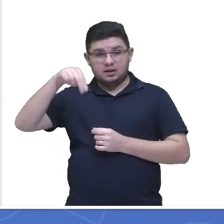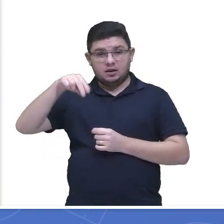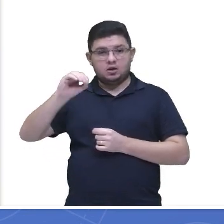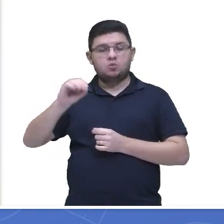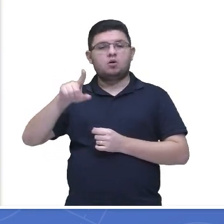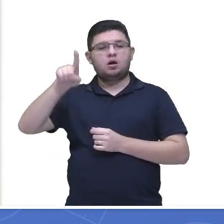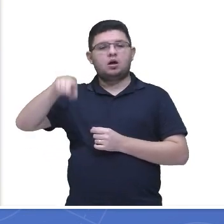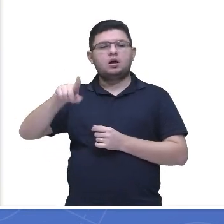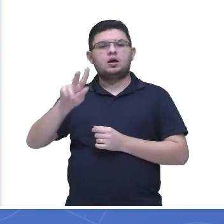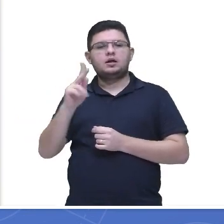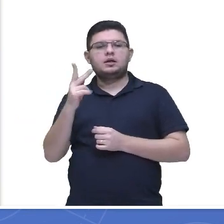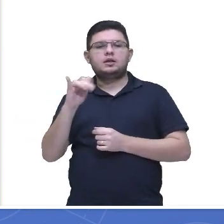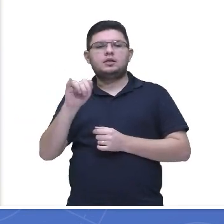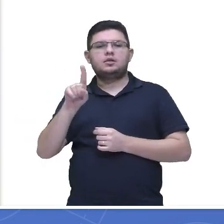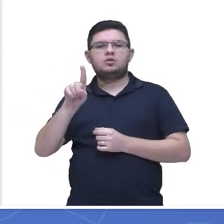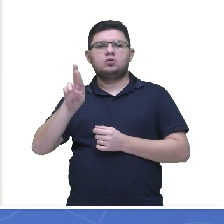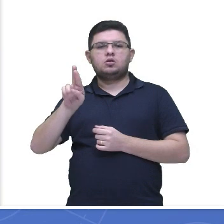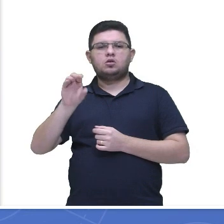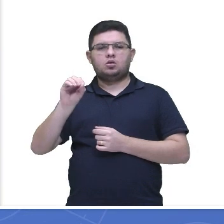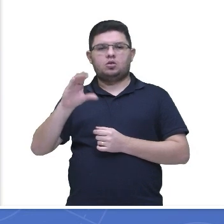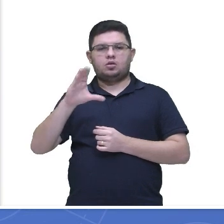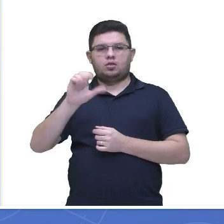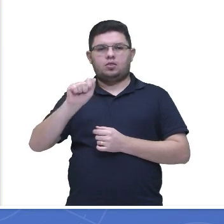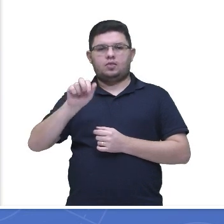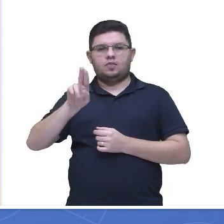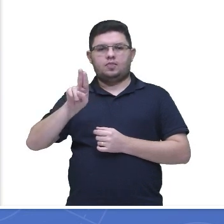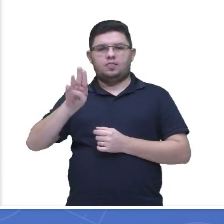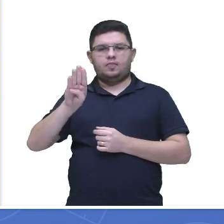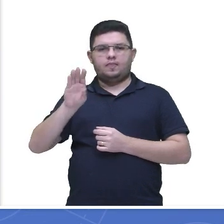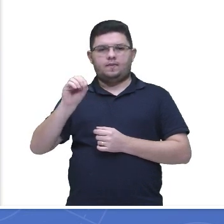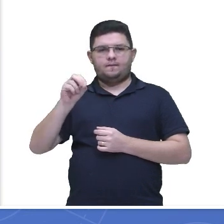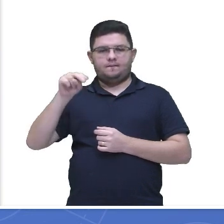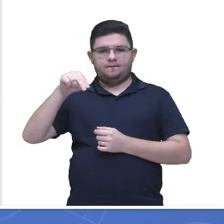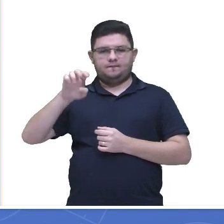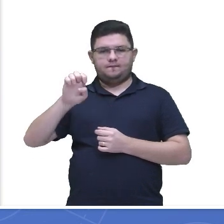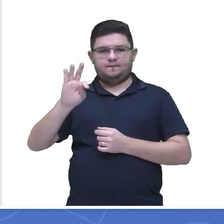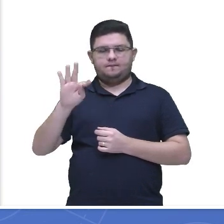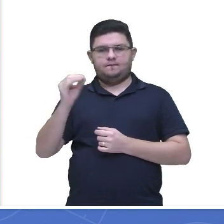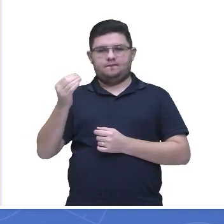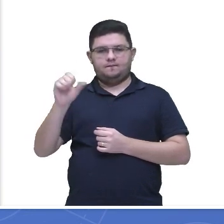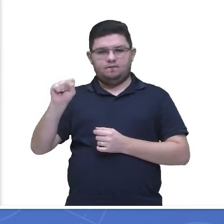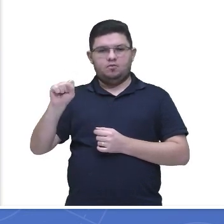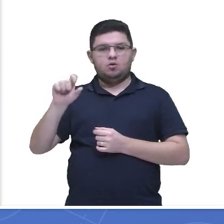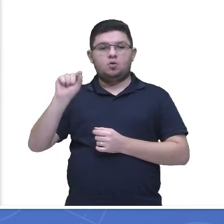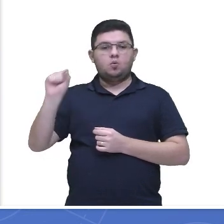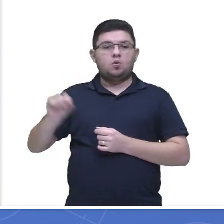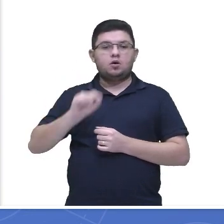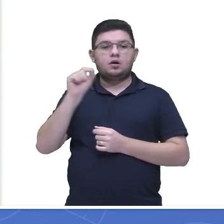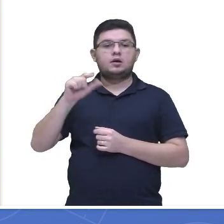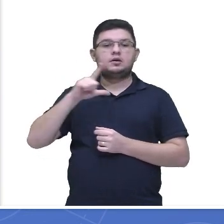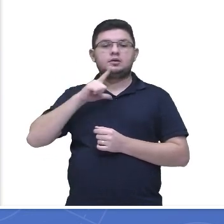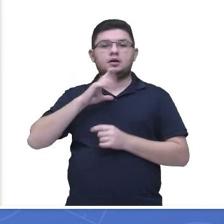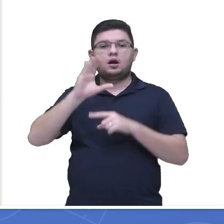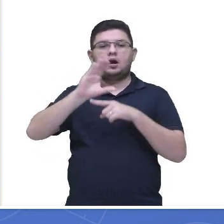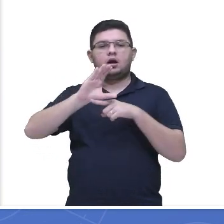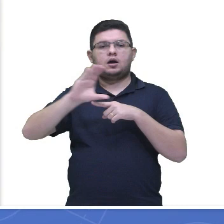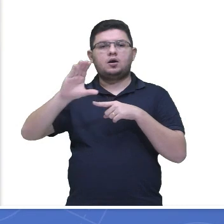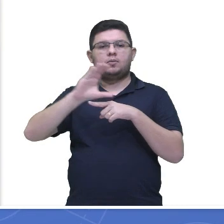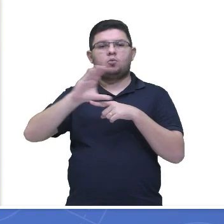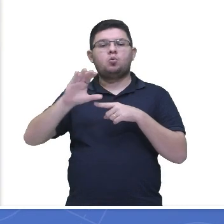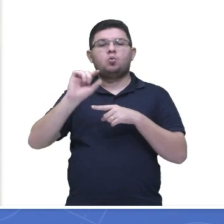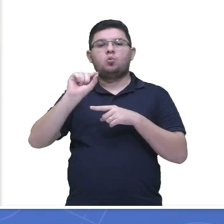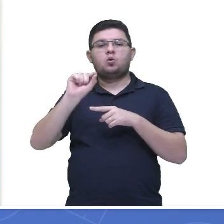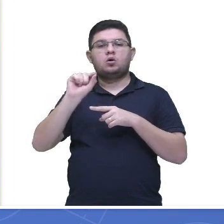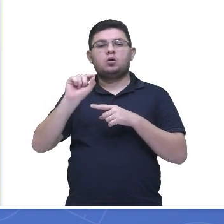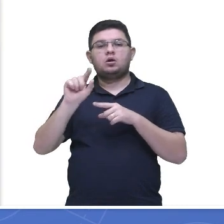lembrando, que são aqueles que são formados, né, apenas por carbonos e hidrogênio. Para